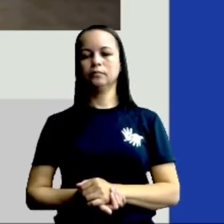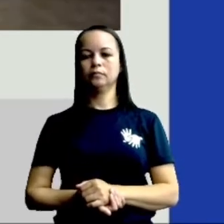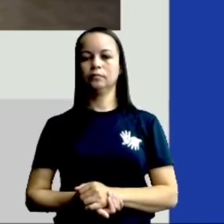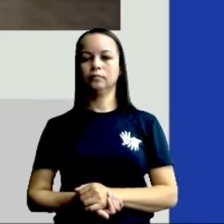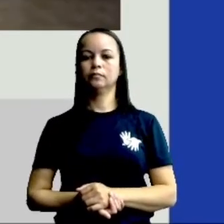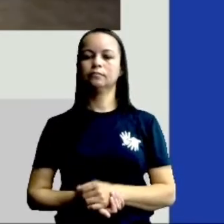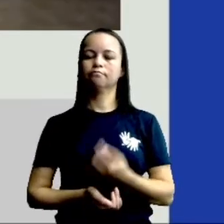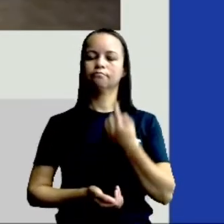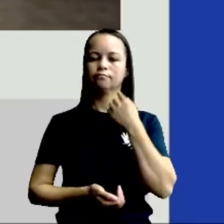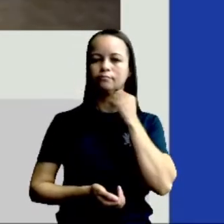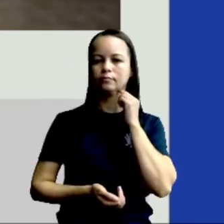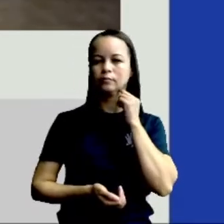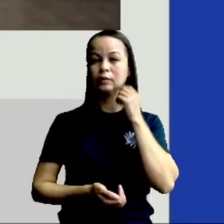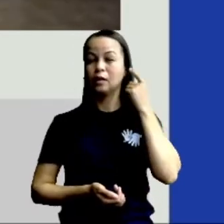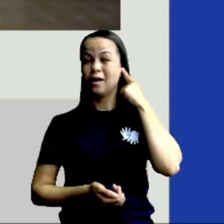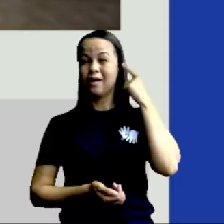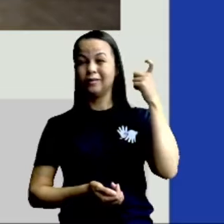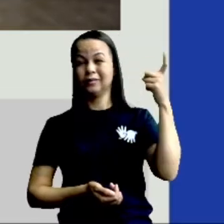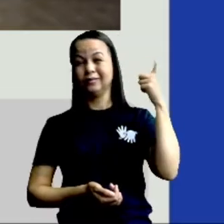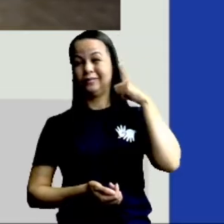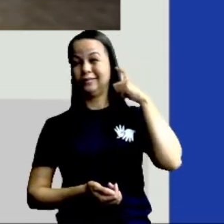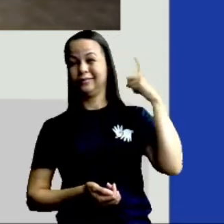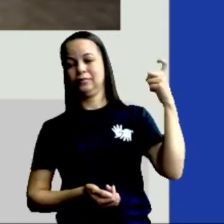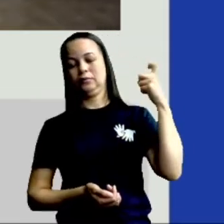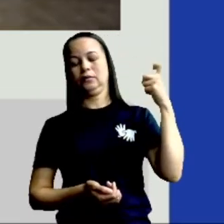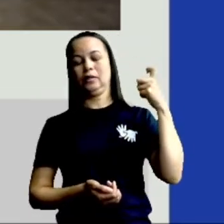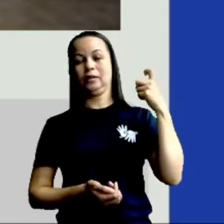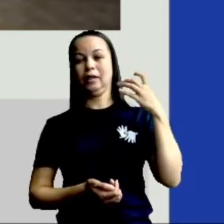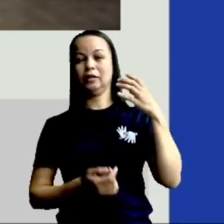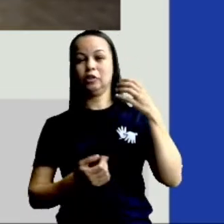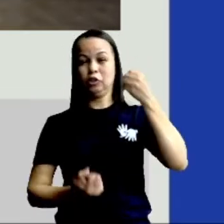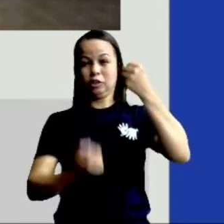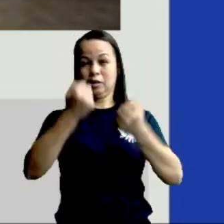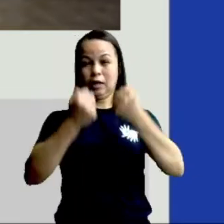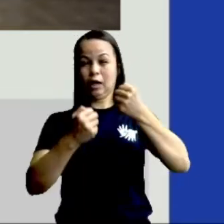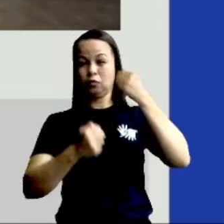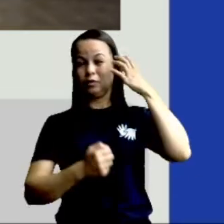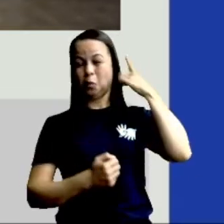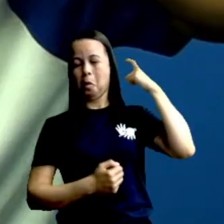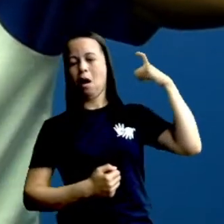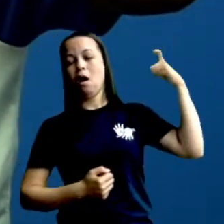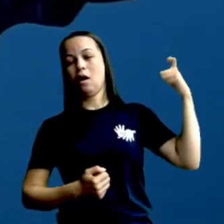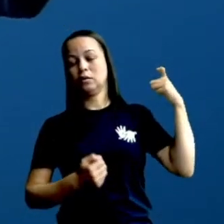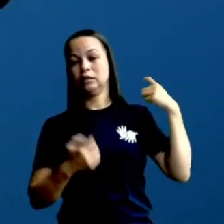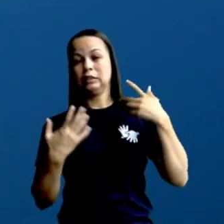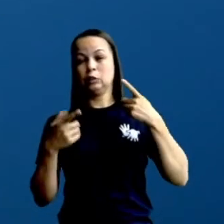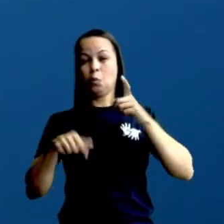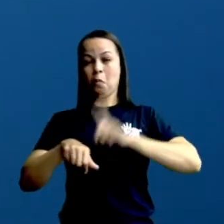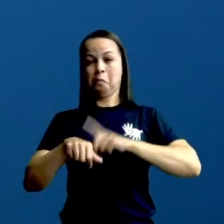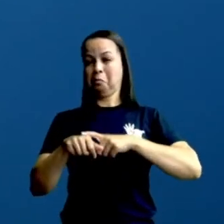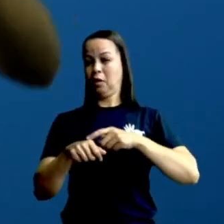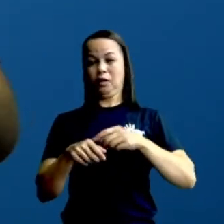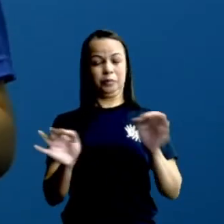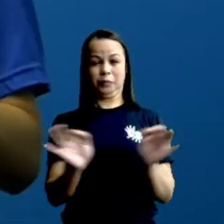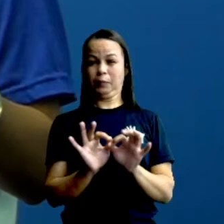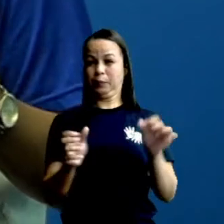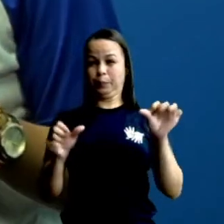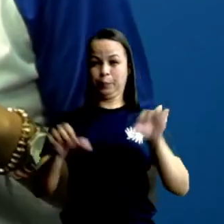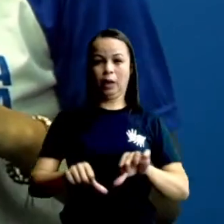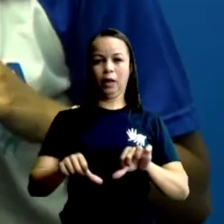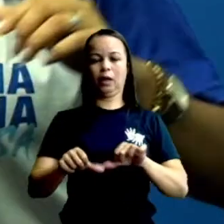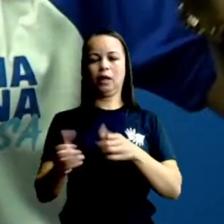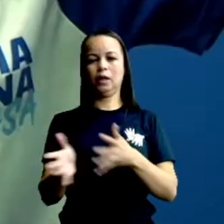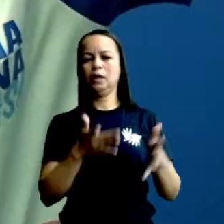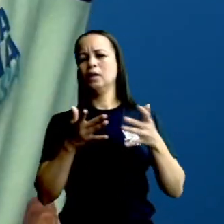Poluição sonora. Eita, aqueles carros bem altos com aquele som naquela hora que não deve,